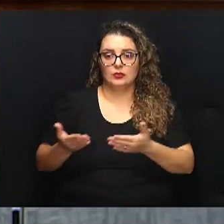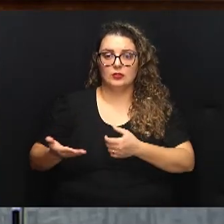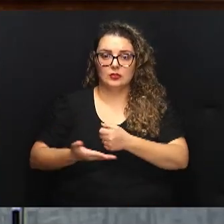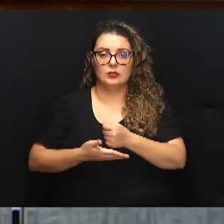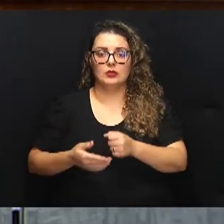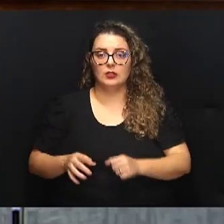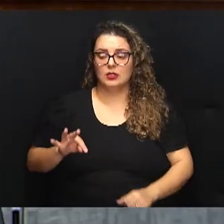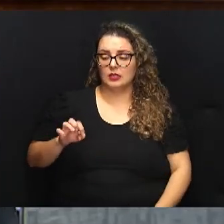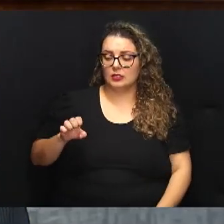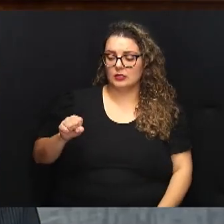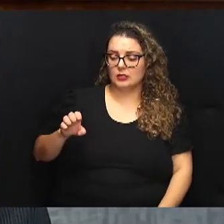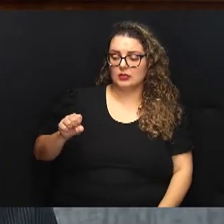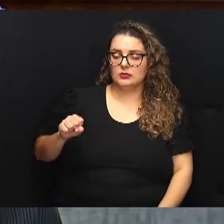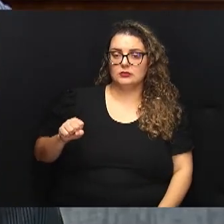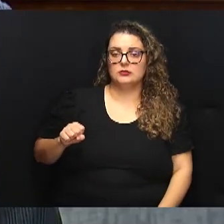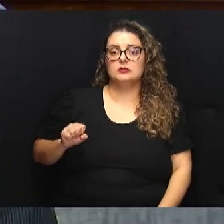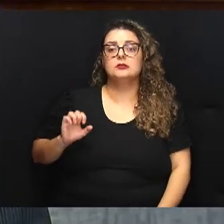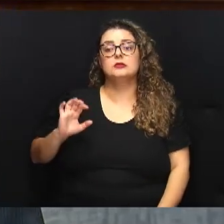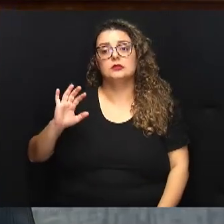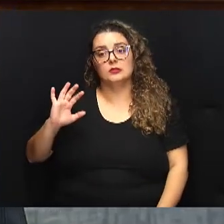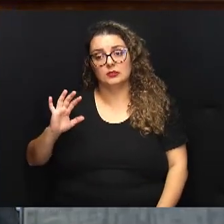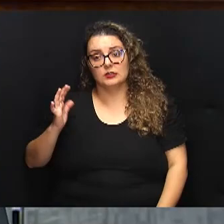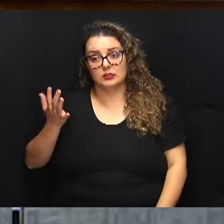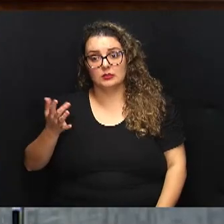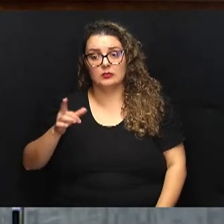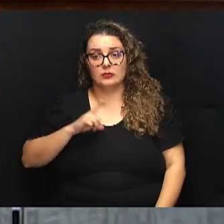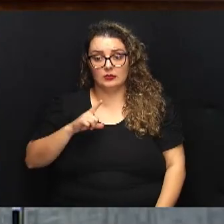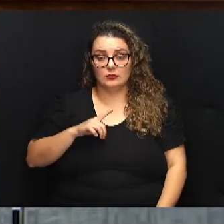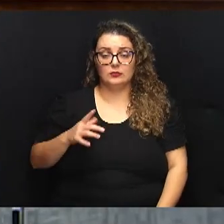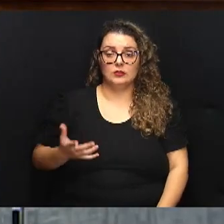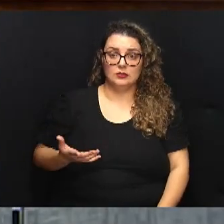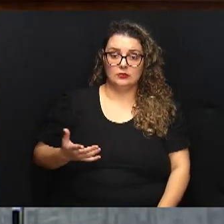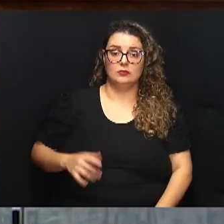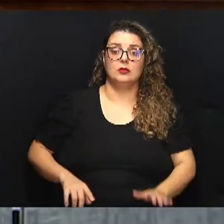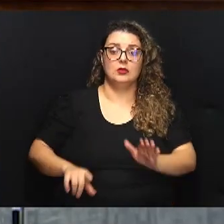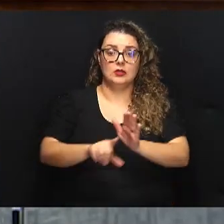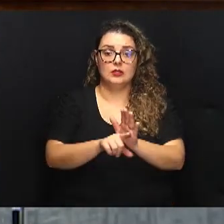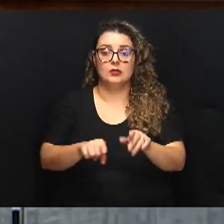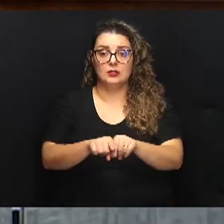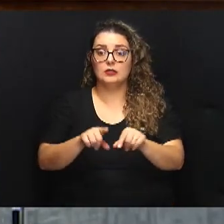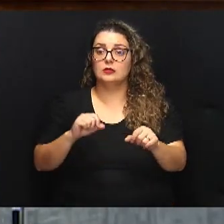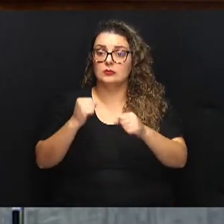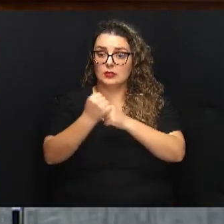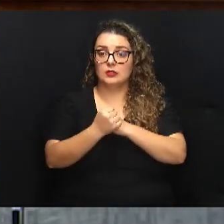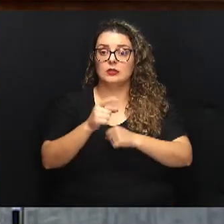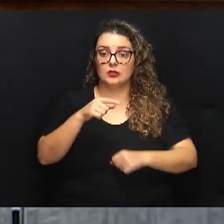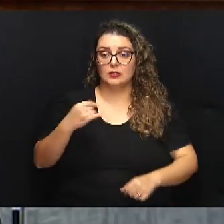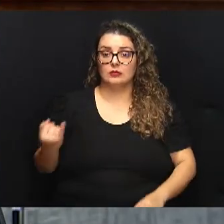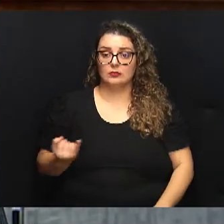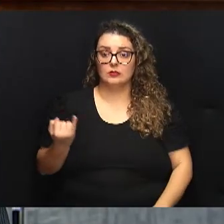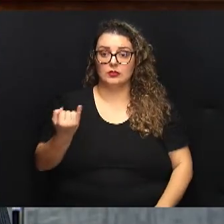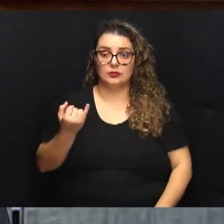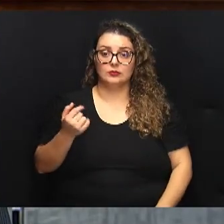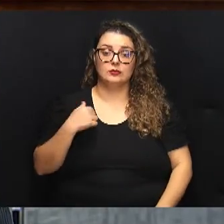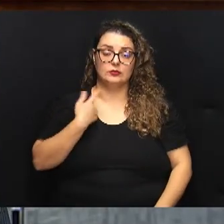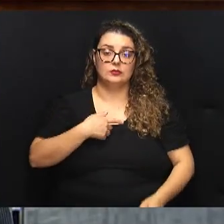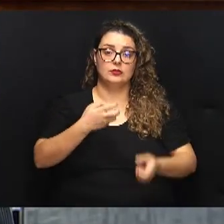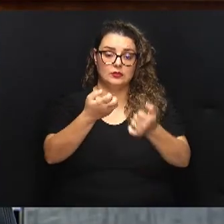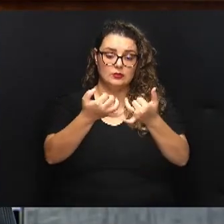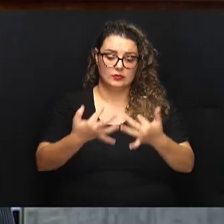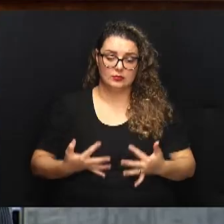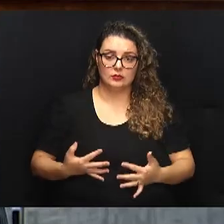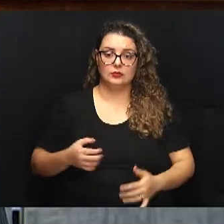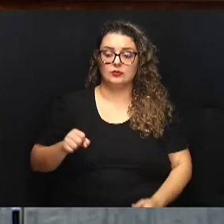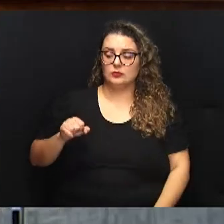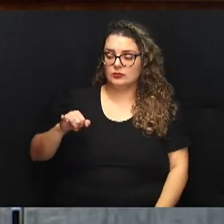teses que realmente são existentes e as leis também protegem, é importante a gente orientar os